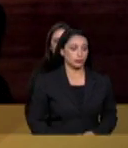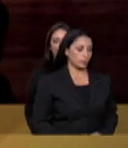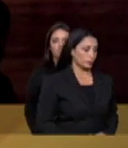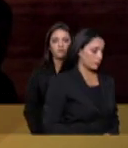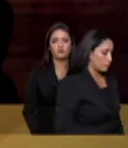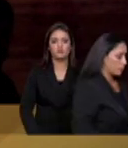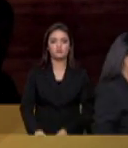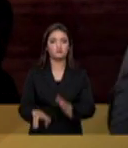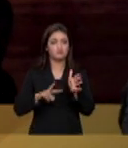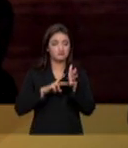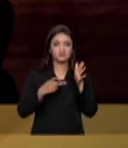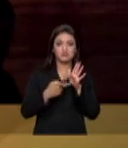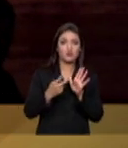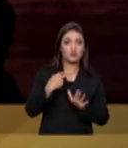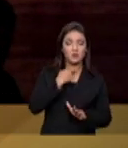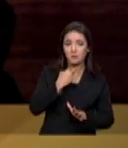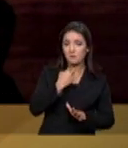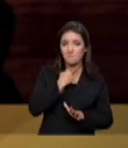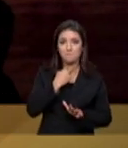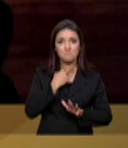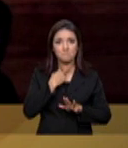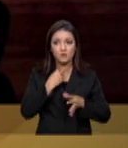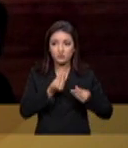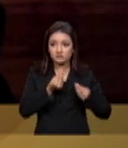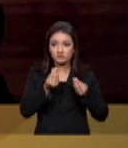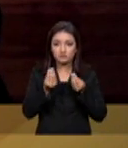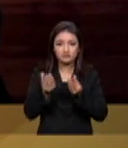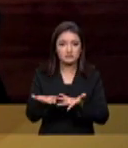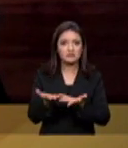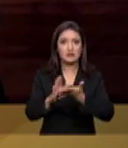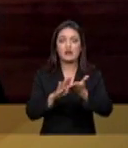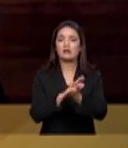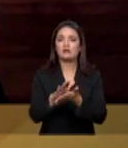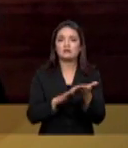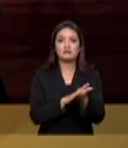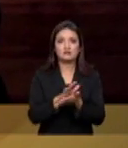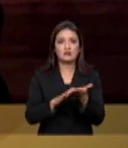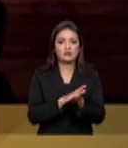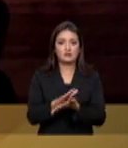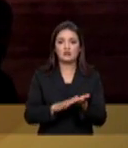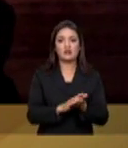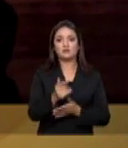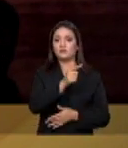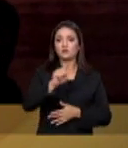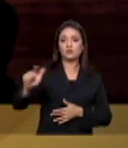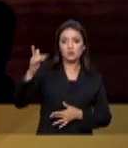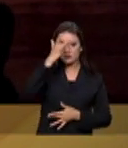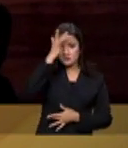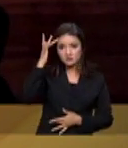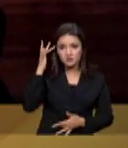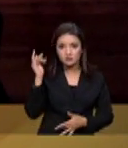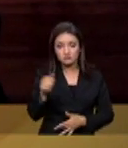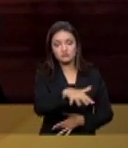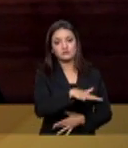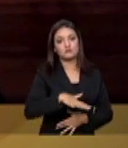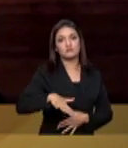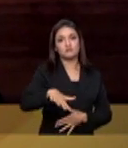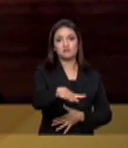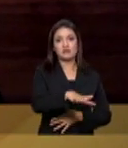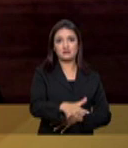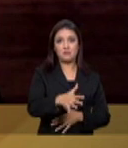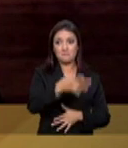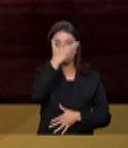concessão de qualquer forma de direito real ou pessoal sobre essas riquezas a terceiros externas à comunidade